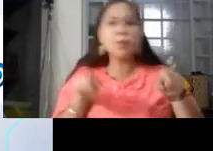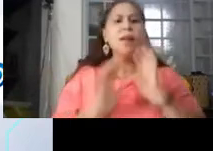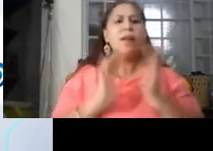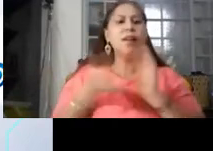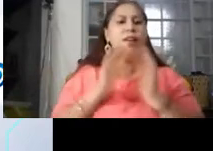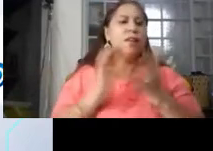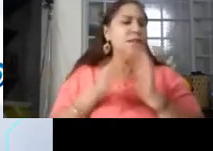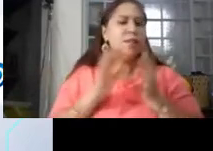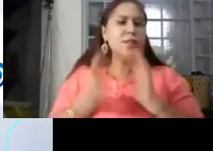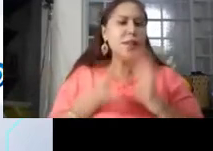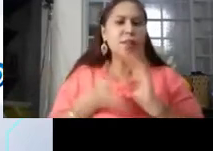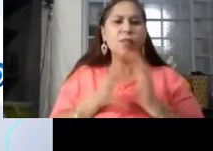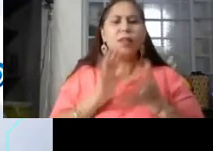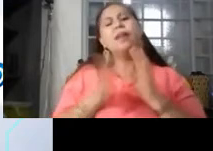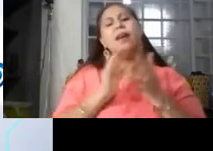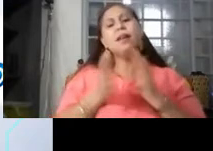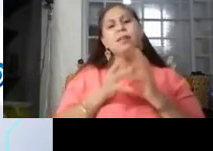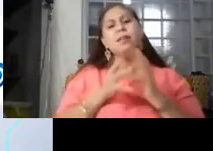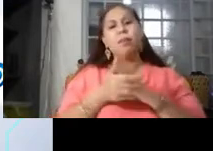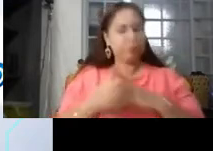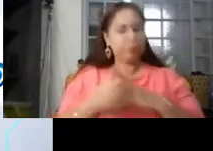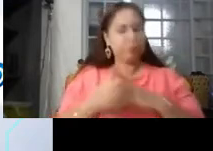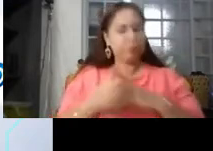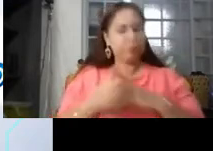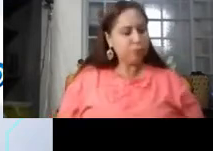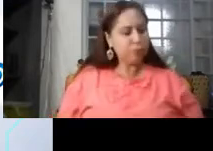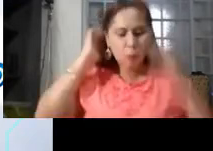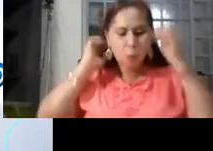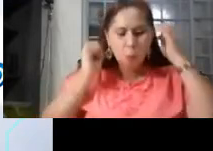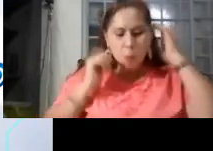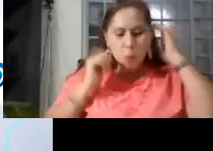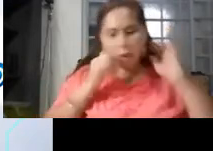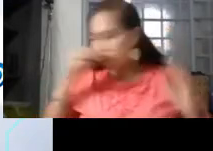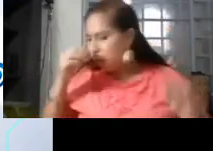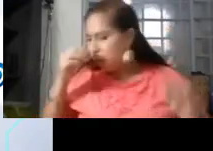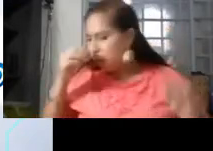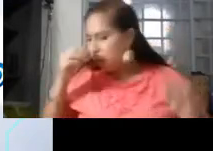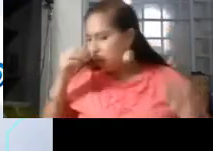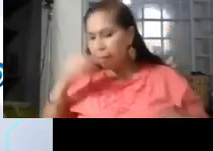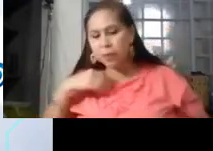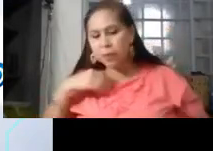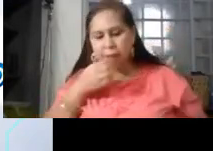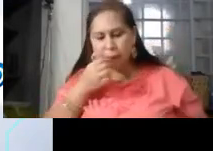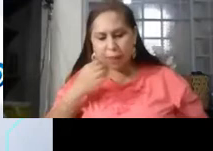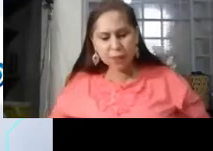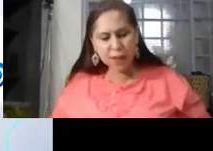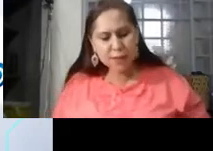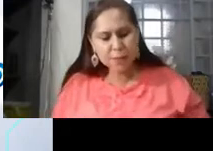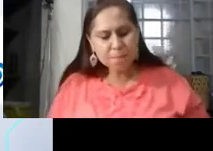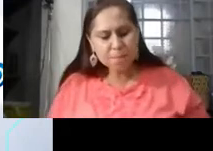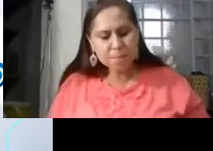apontar e dizer, contar a narração. Então, por isso que muitas